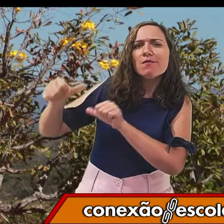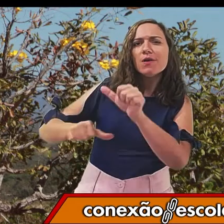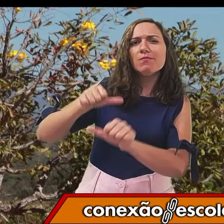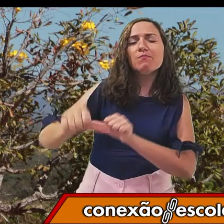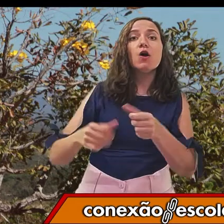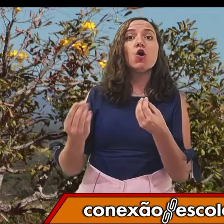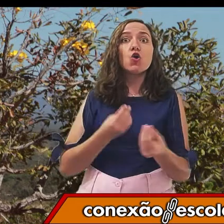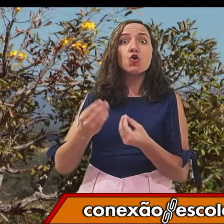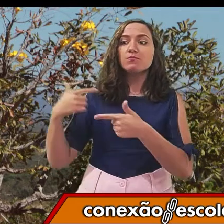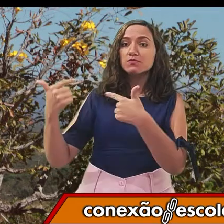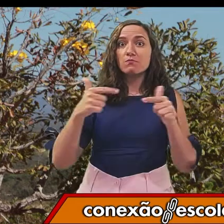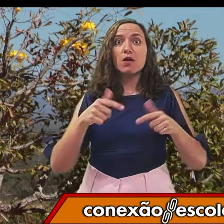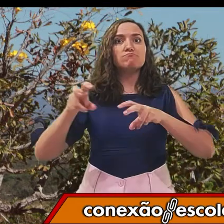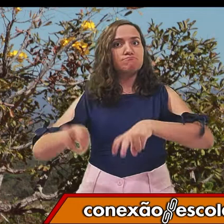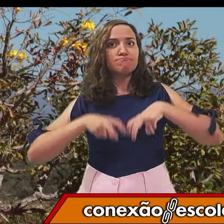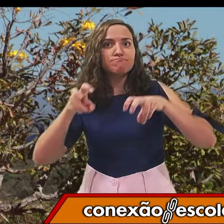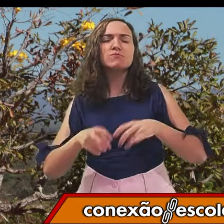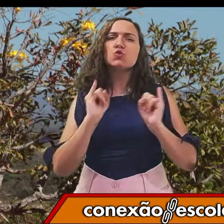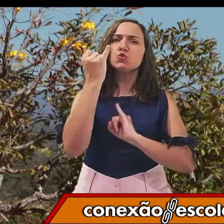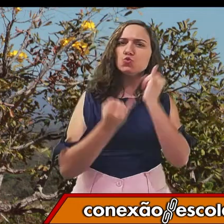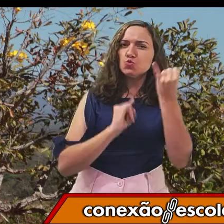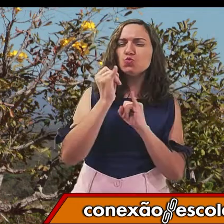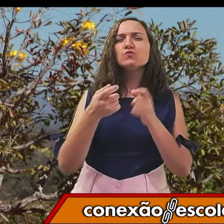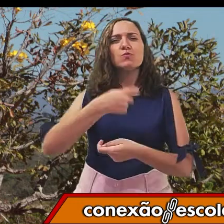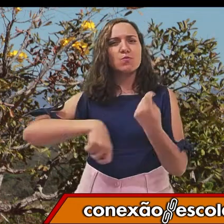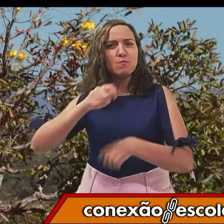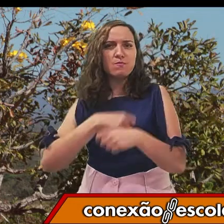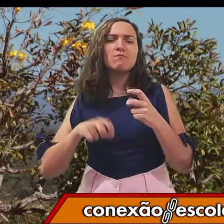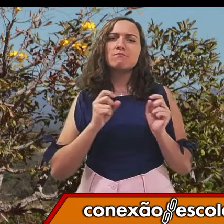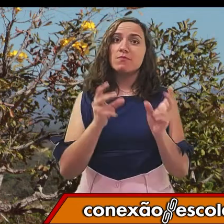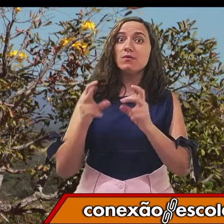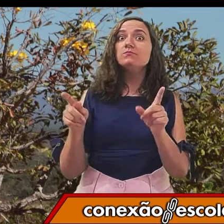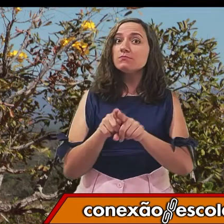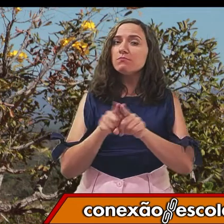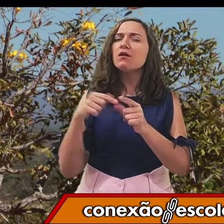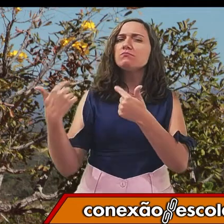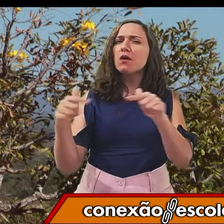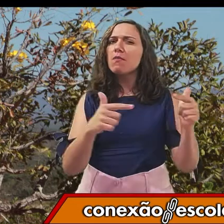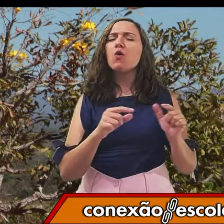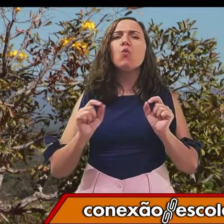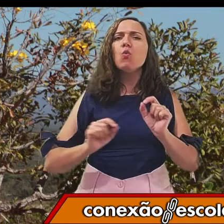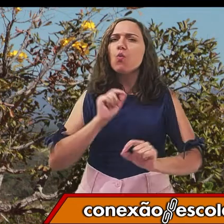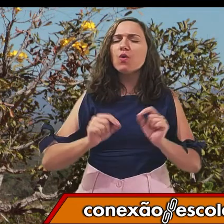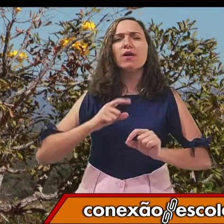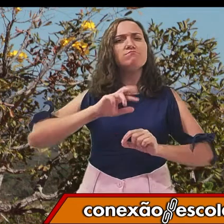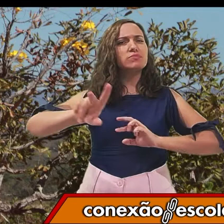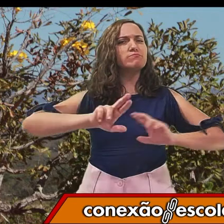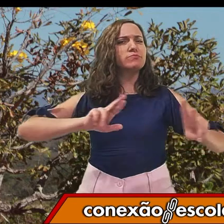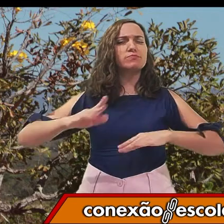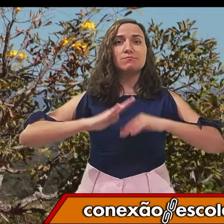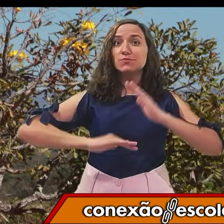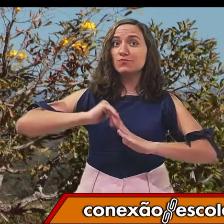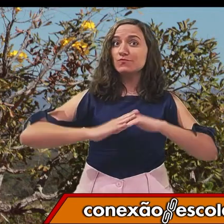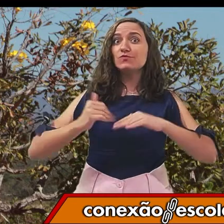de obra na agropecuária, indústria, comércio e nos serviços prestados pelos mais diversos